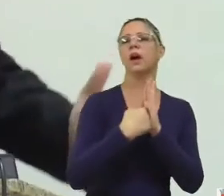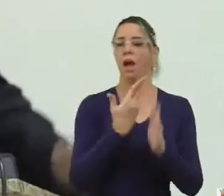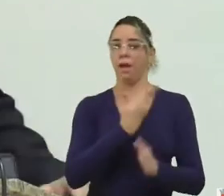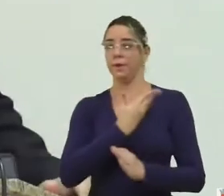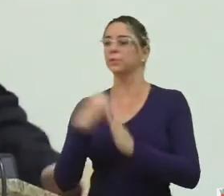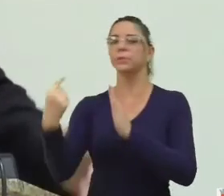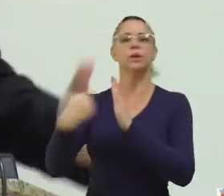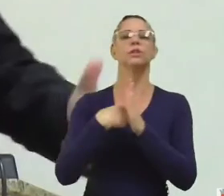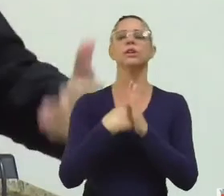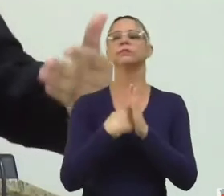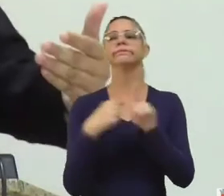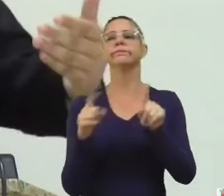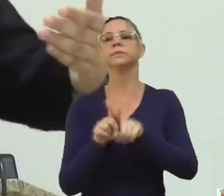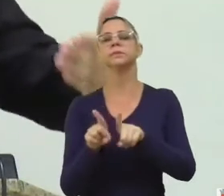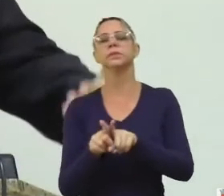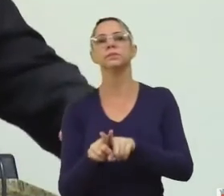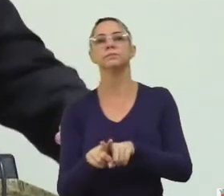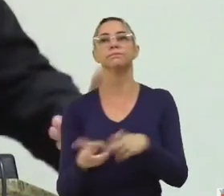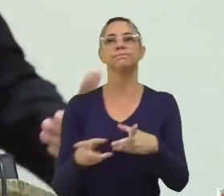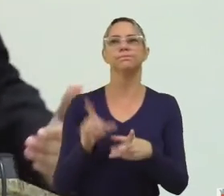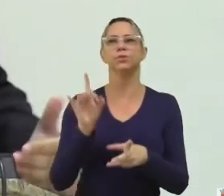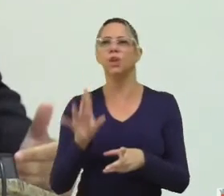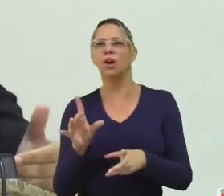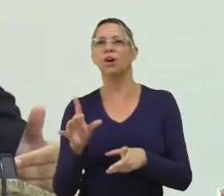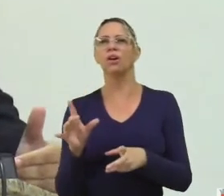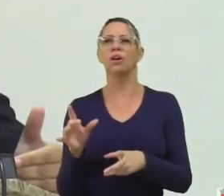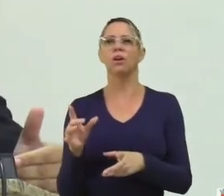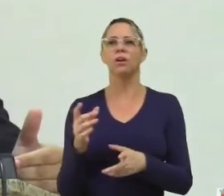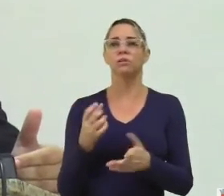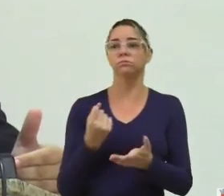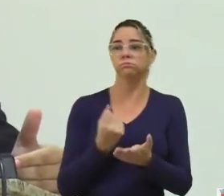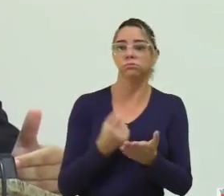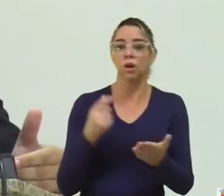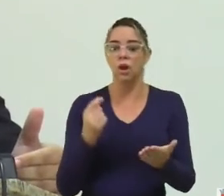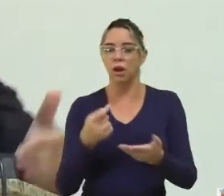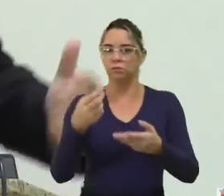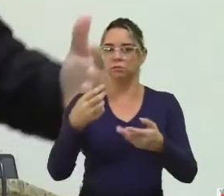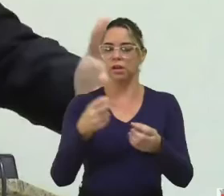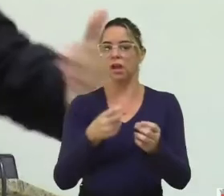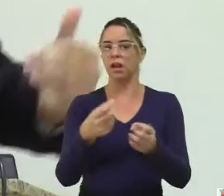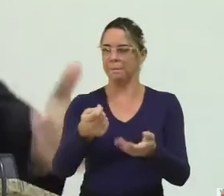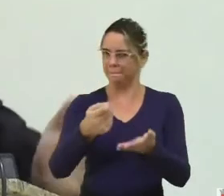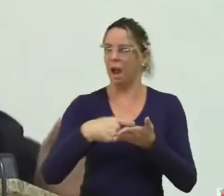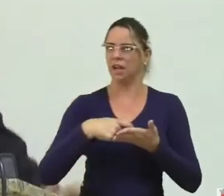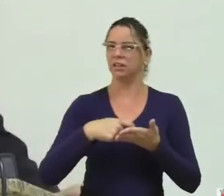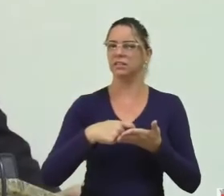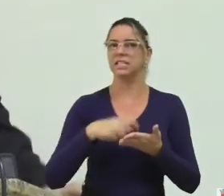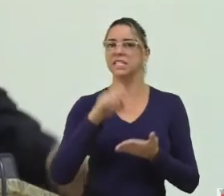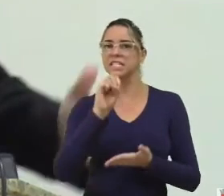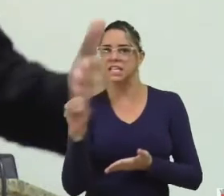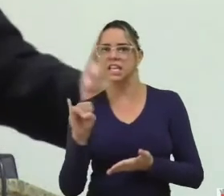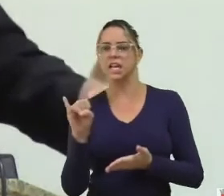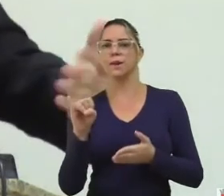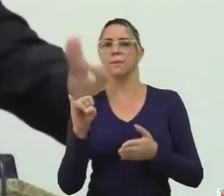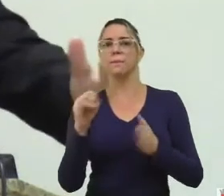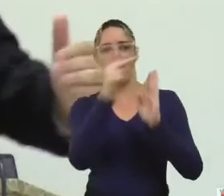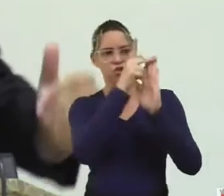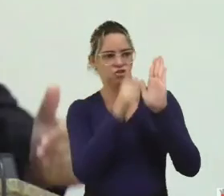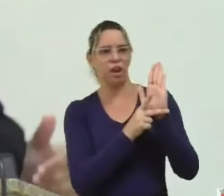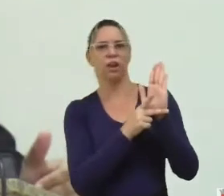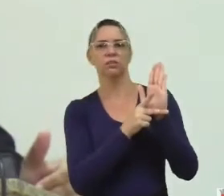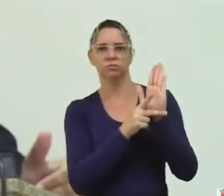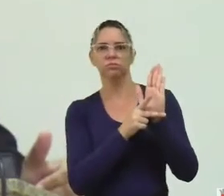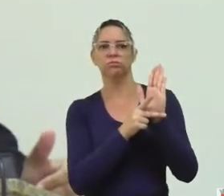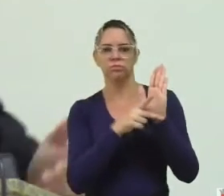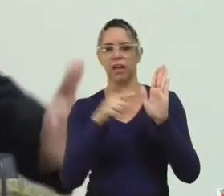perguntando, que só recebe se estiver o projeto passado aqui e eu digo, ainda não